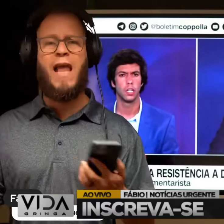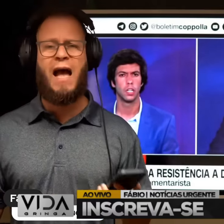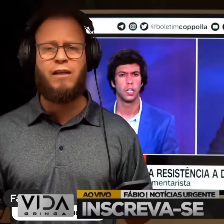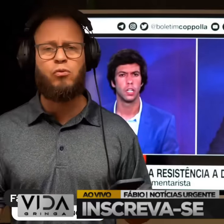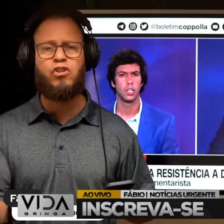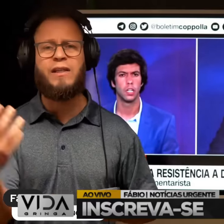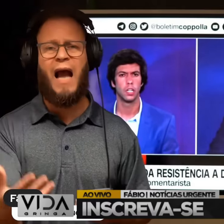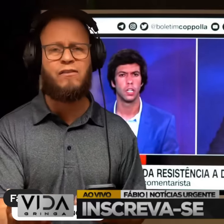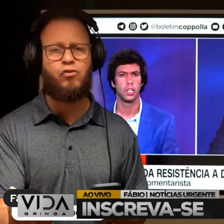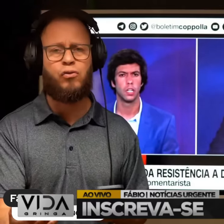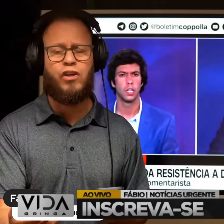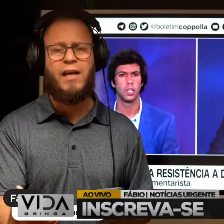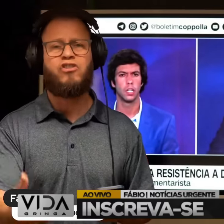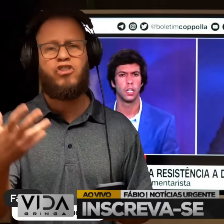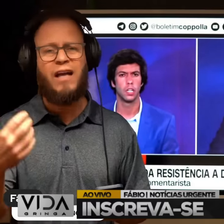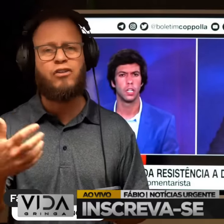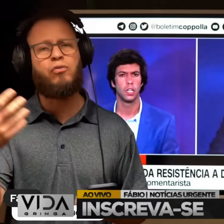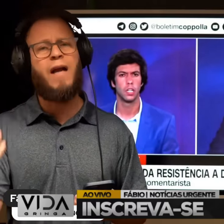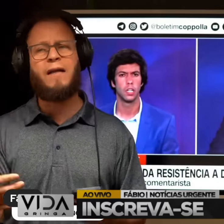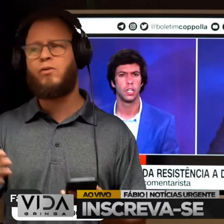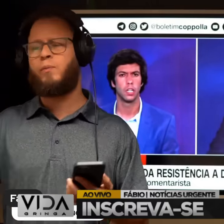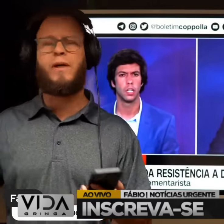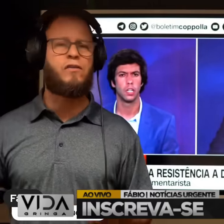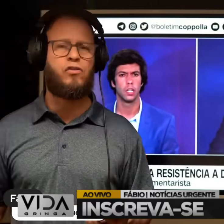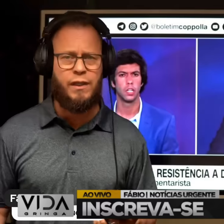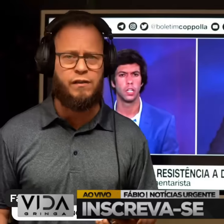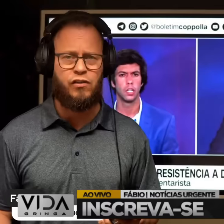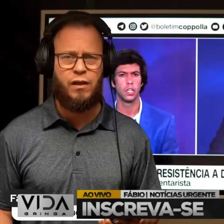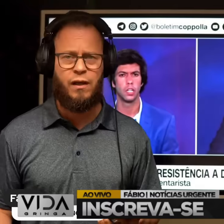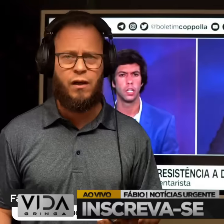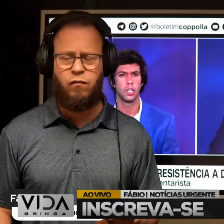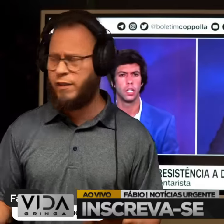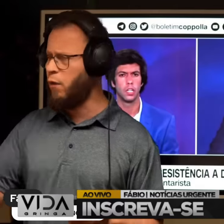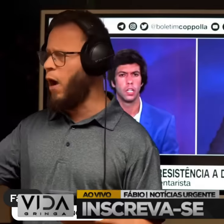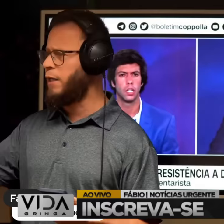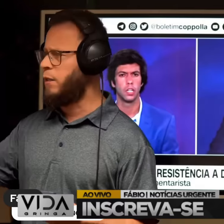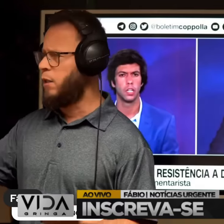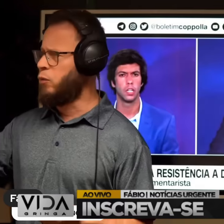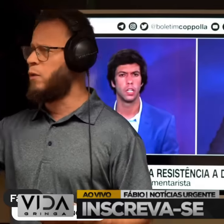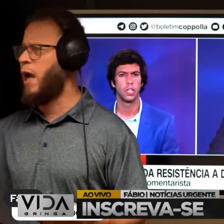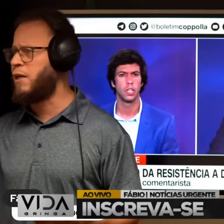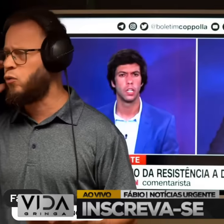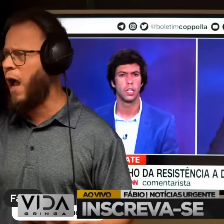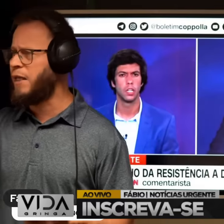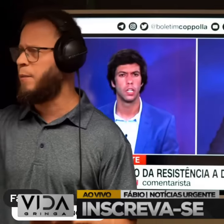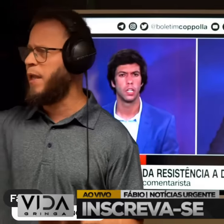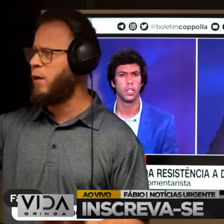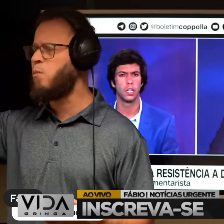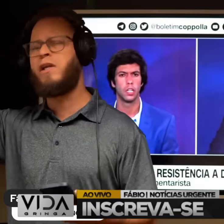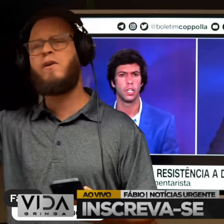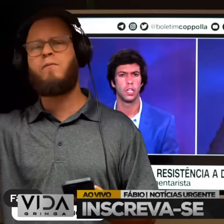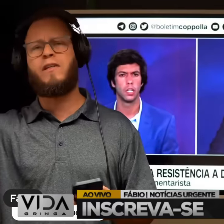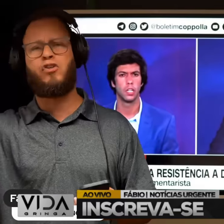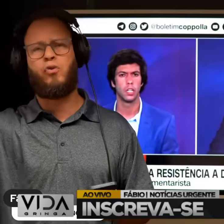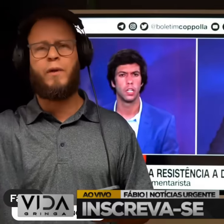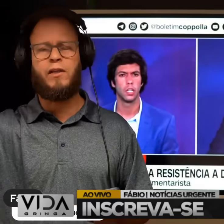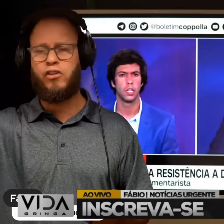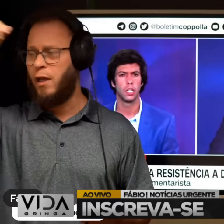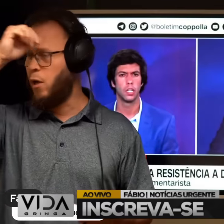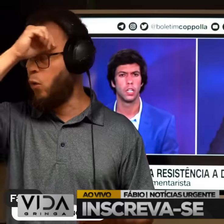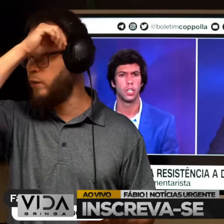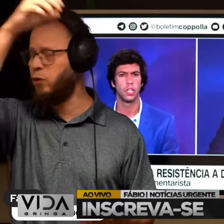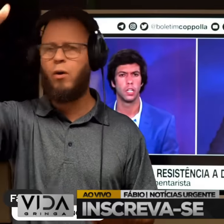uma olhada nos casos já julgados por esses juízes. Você olha, no caso A e B, como que esse